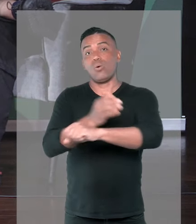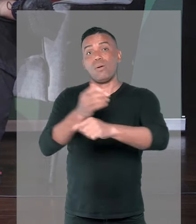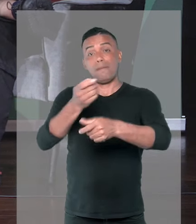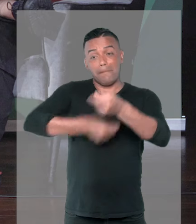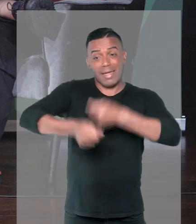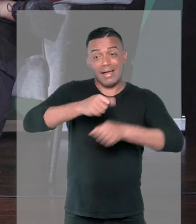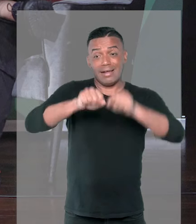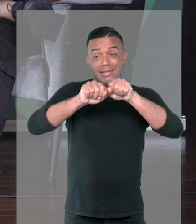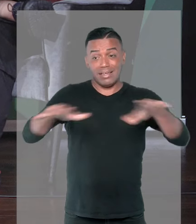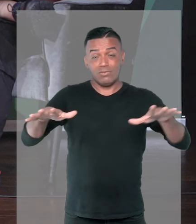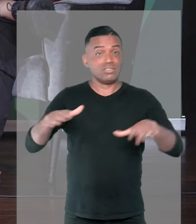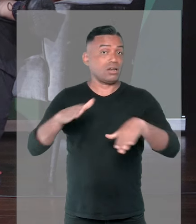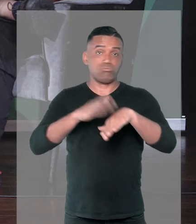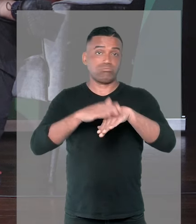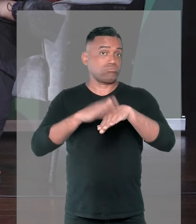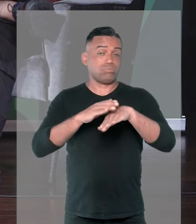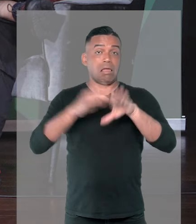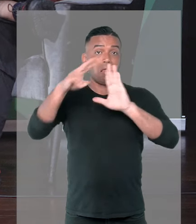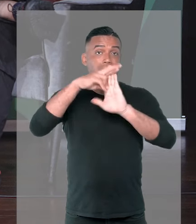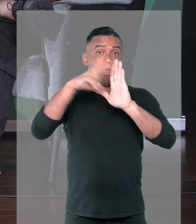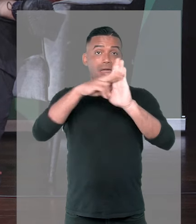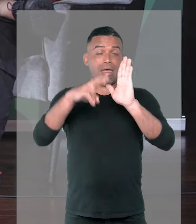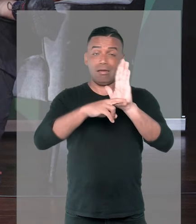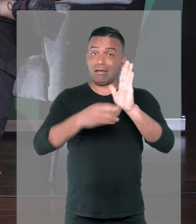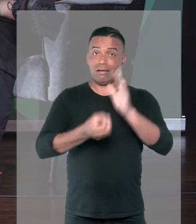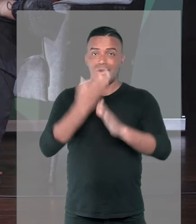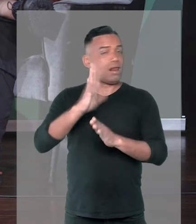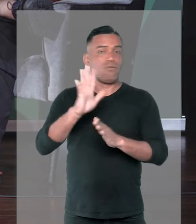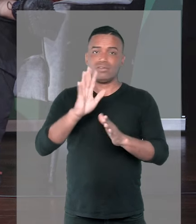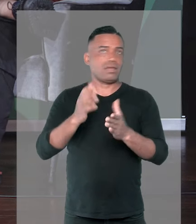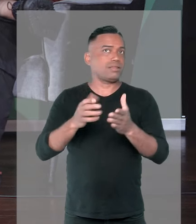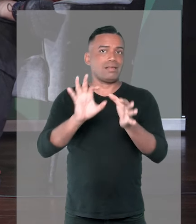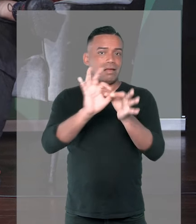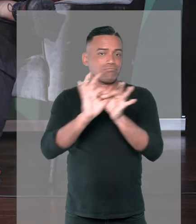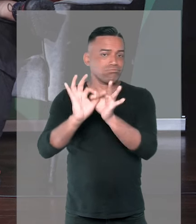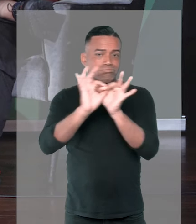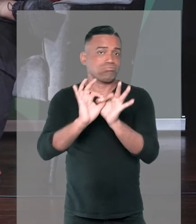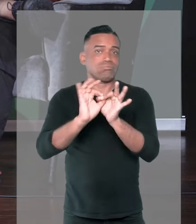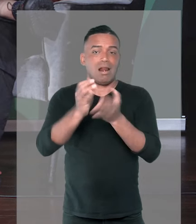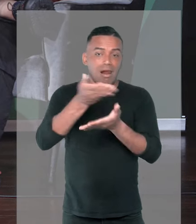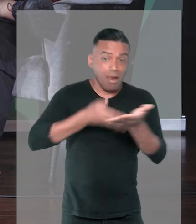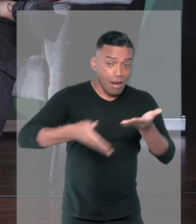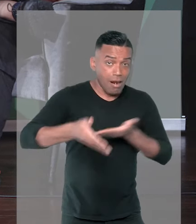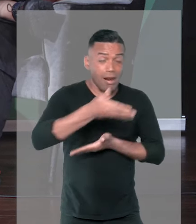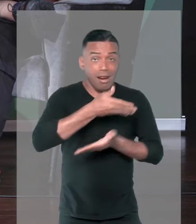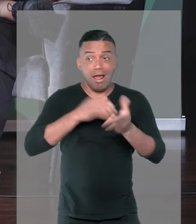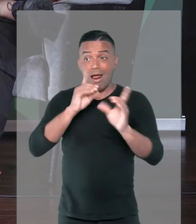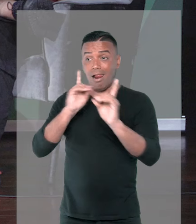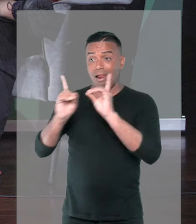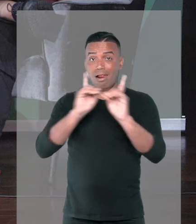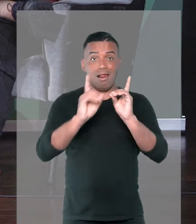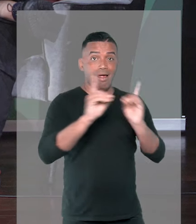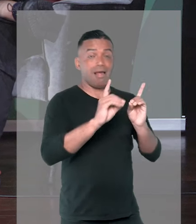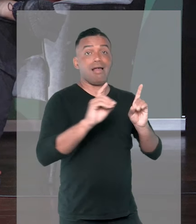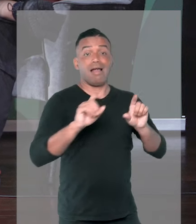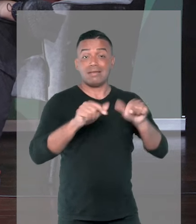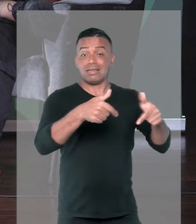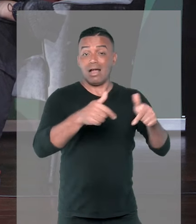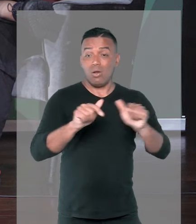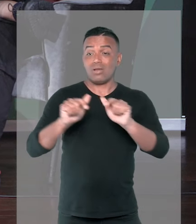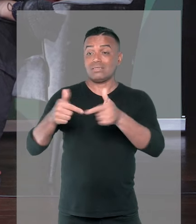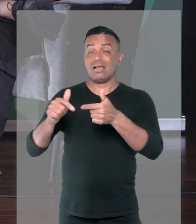o que acontece você tenta articular você tenta orquestrar o que que cada agente interdependente seja de